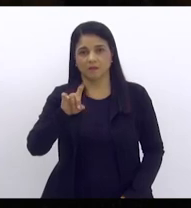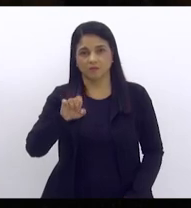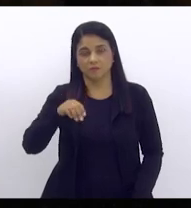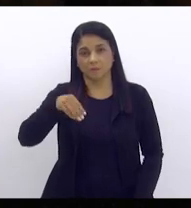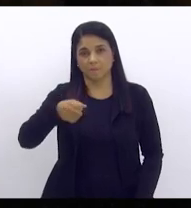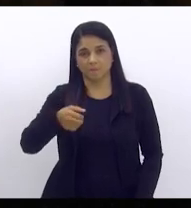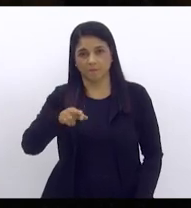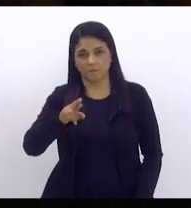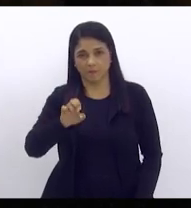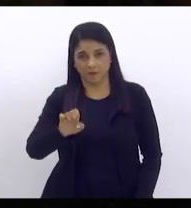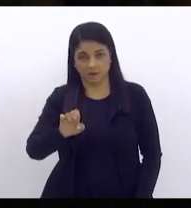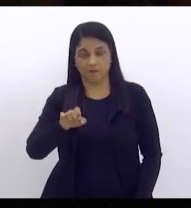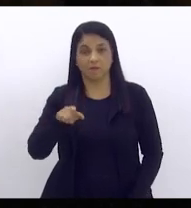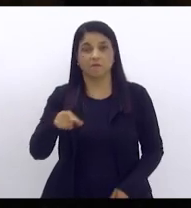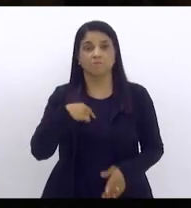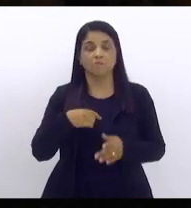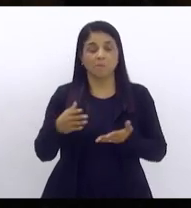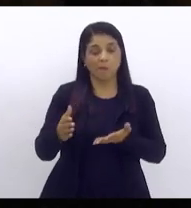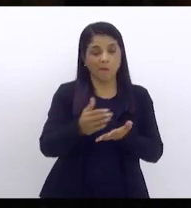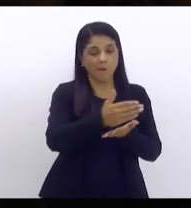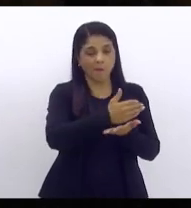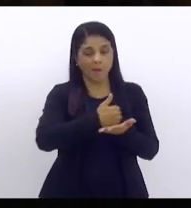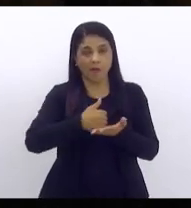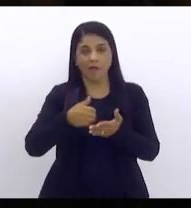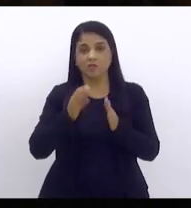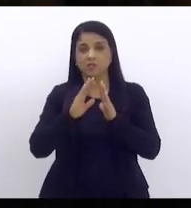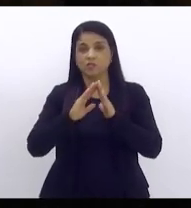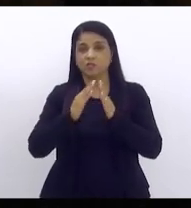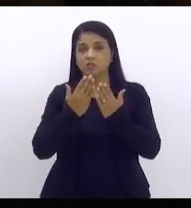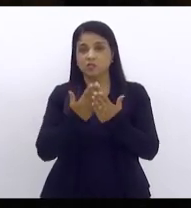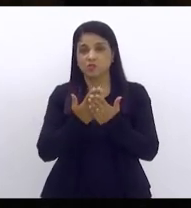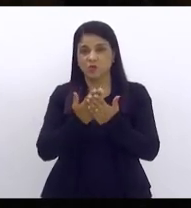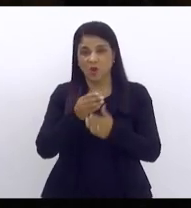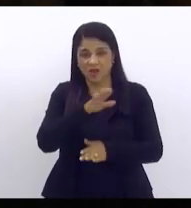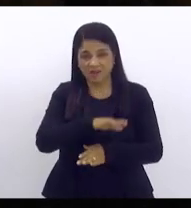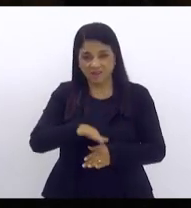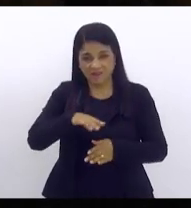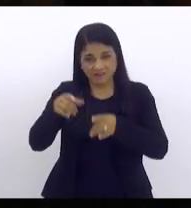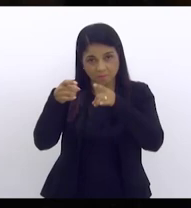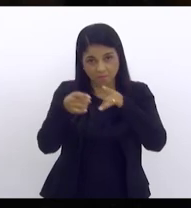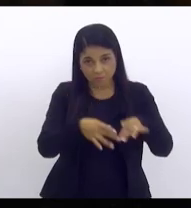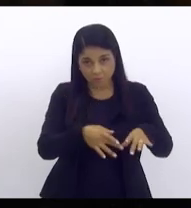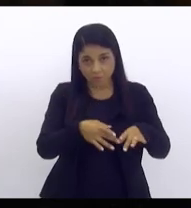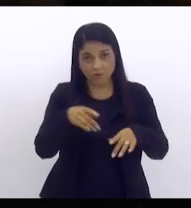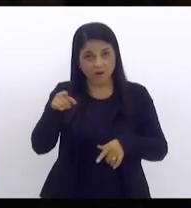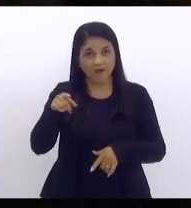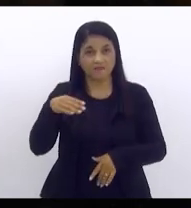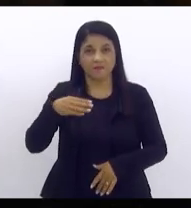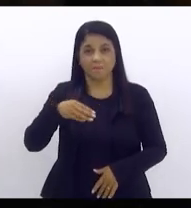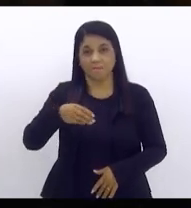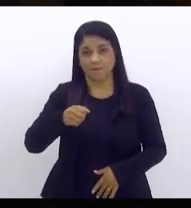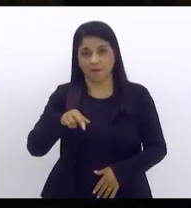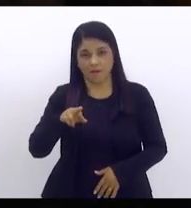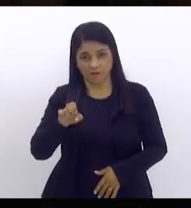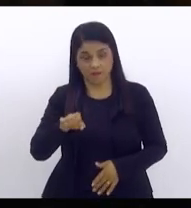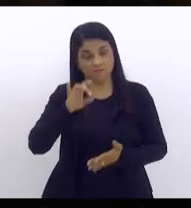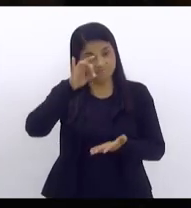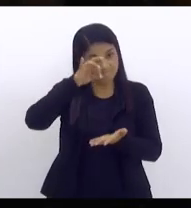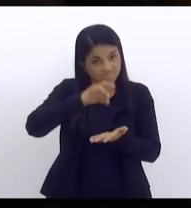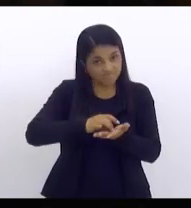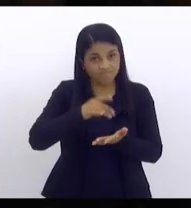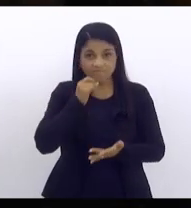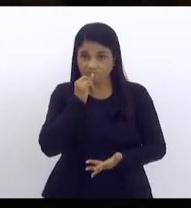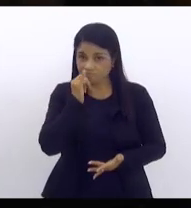demonstra que o total de crianças fora da escola, lá na Maré, e aí a gente precisa falar o que é a